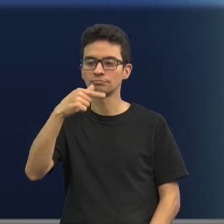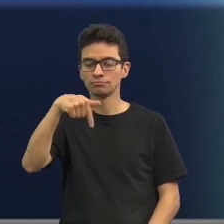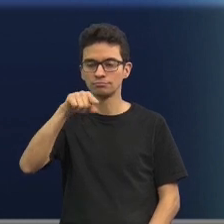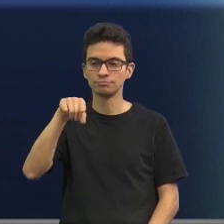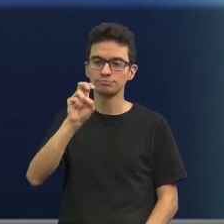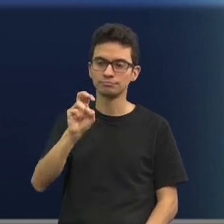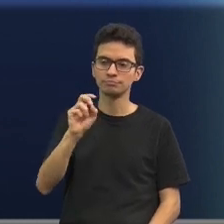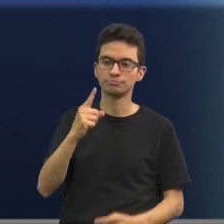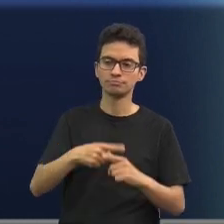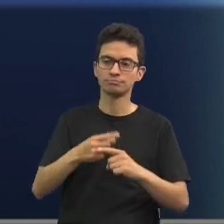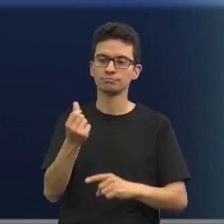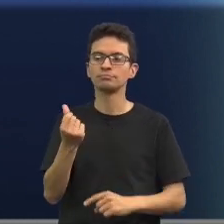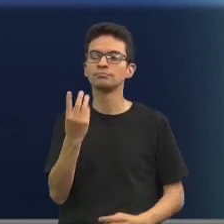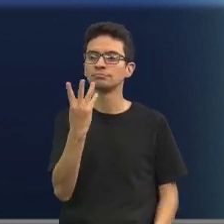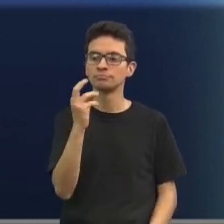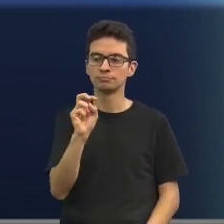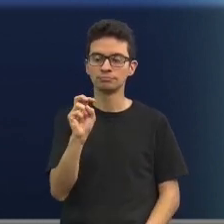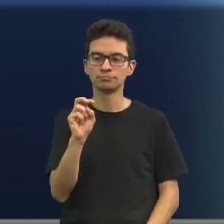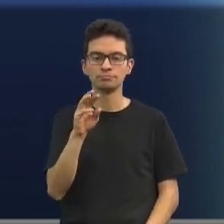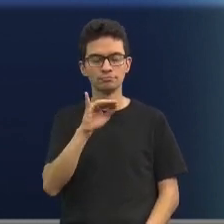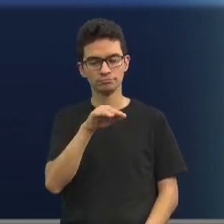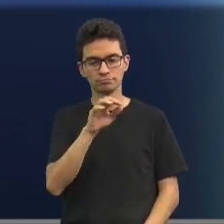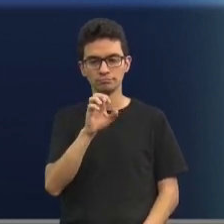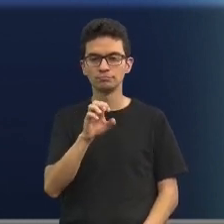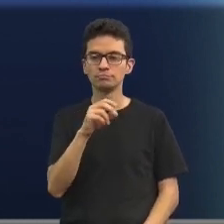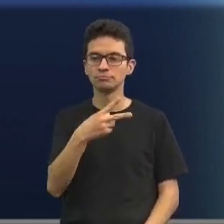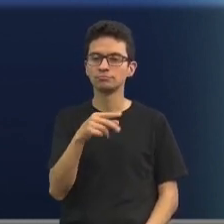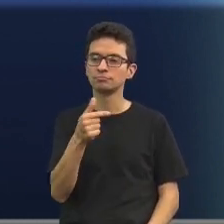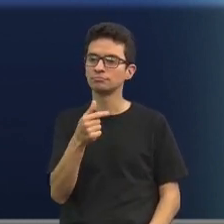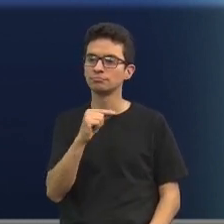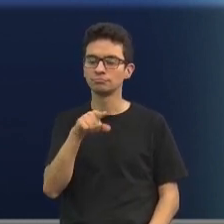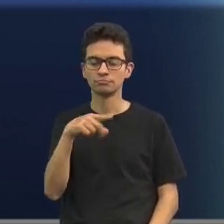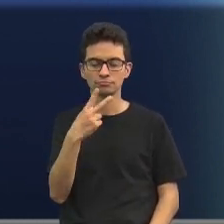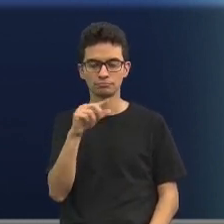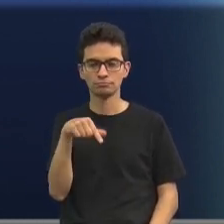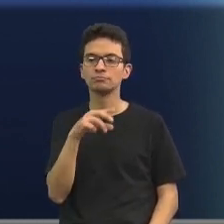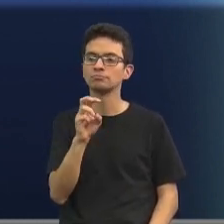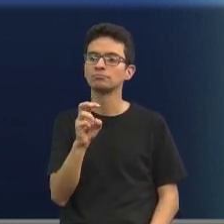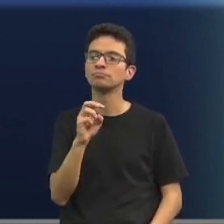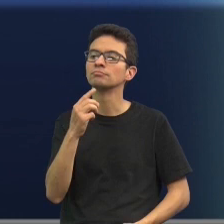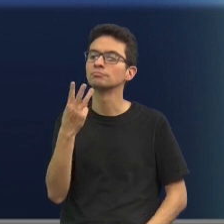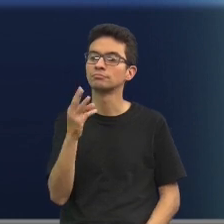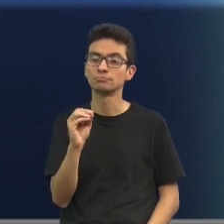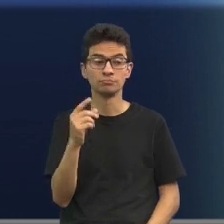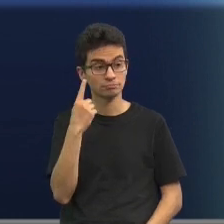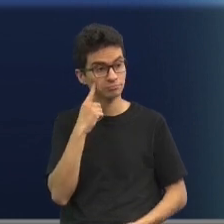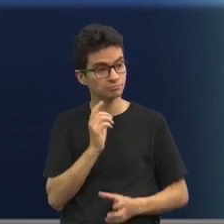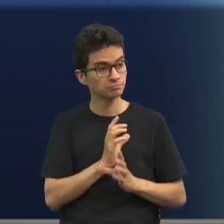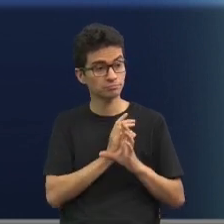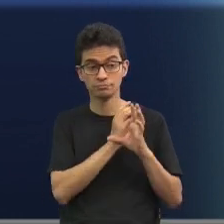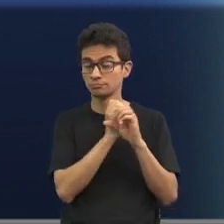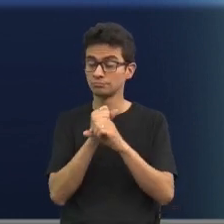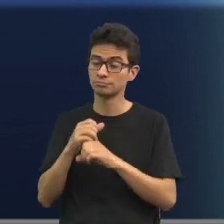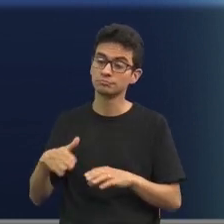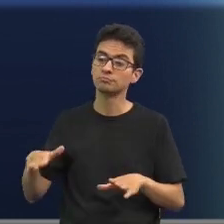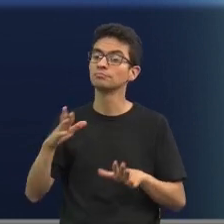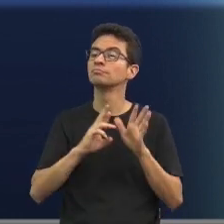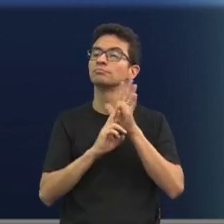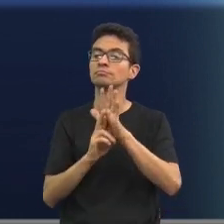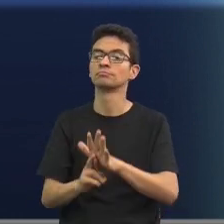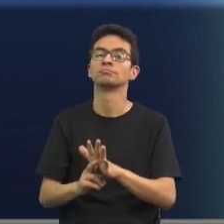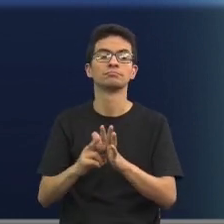16 45 o s 12 vezes dois e meio 30 sendo total de pessoas representadas